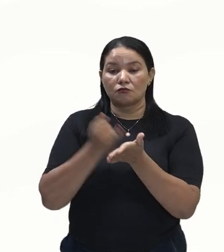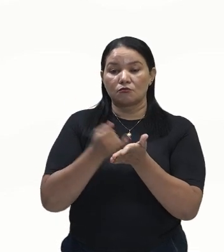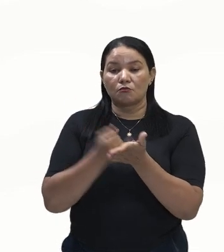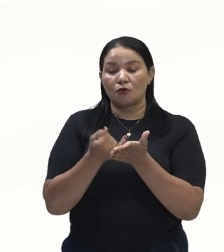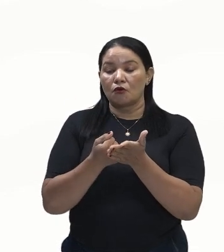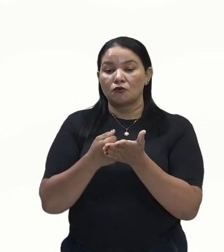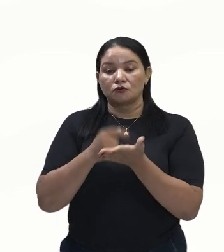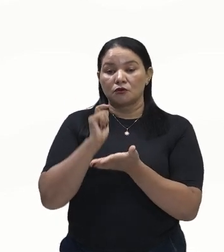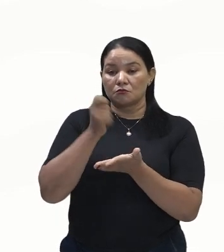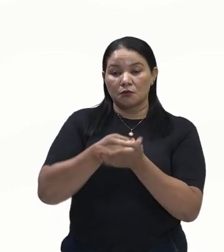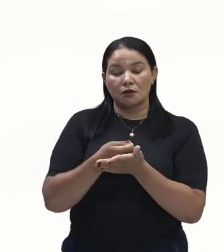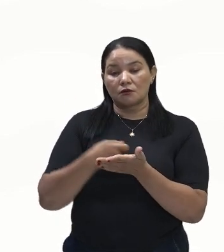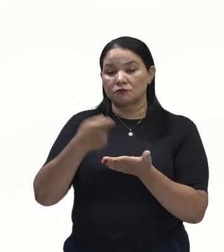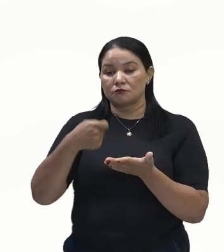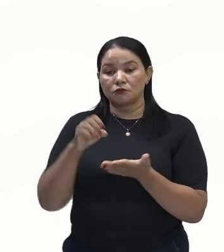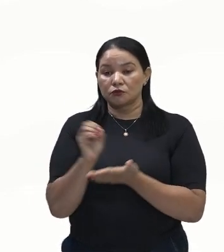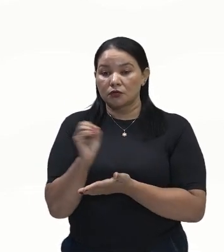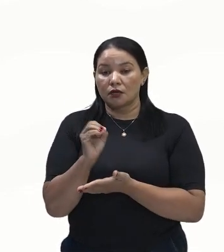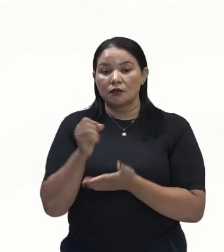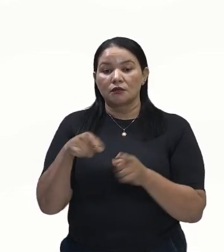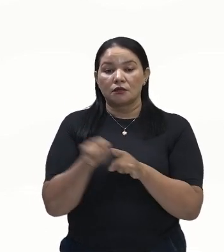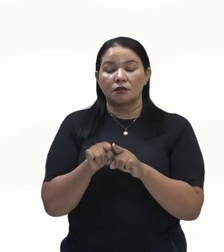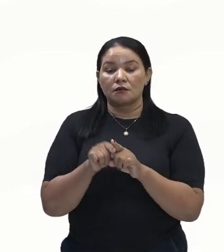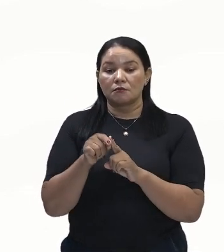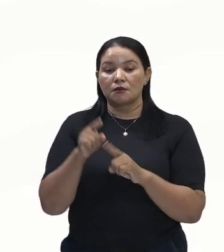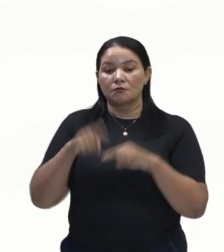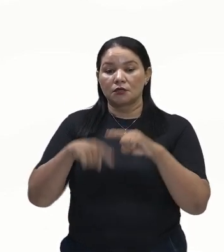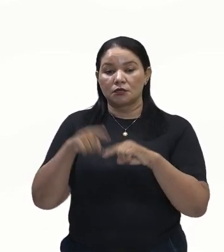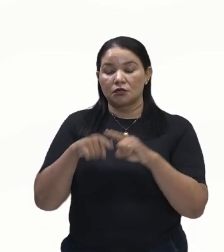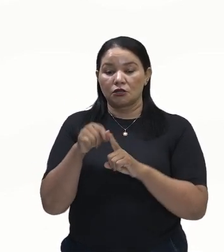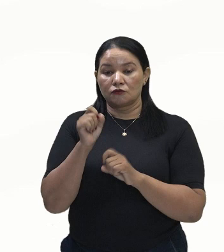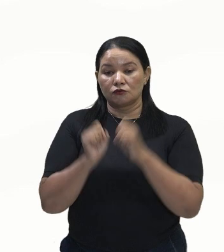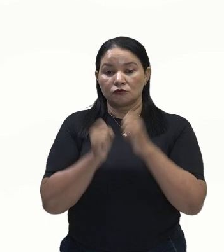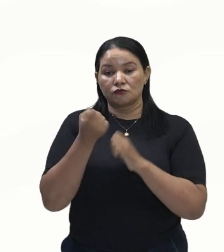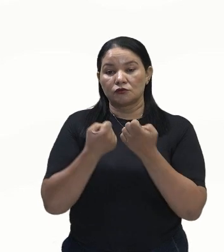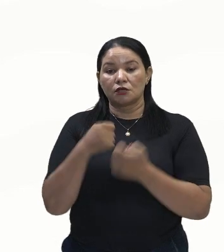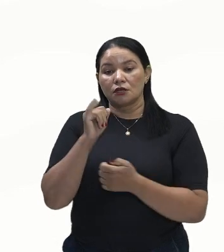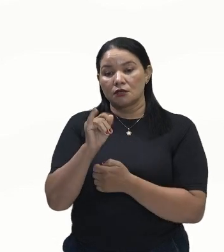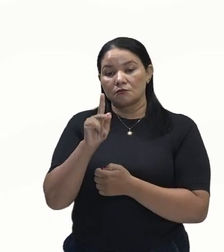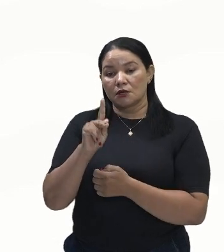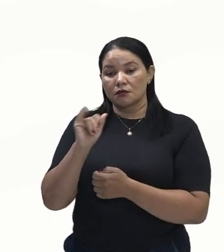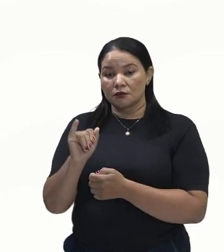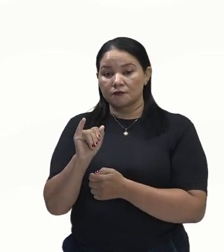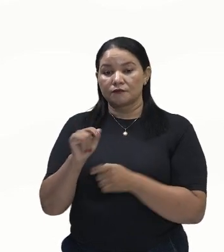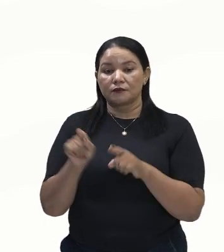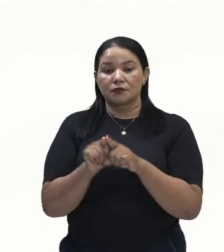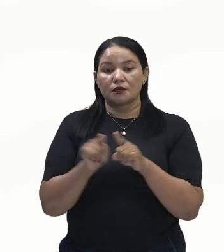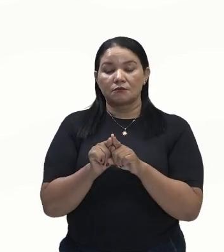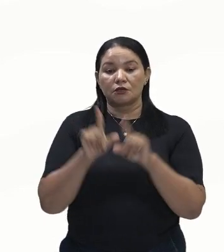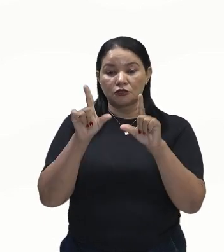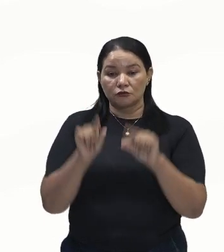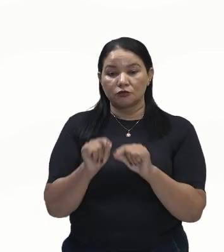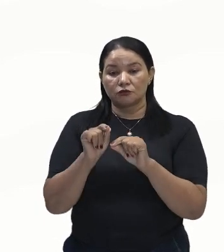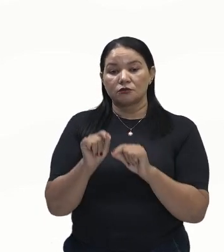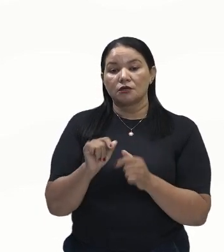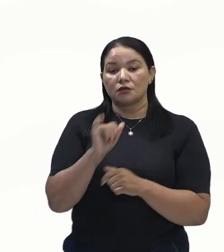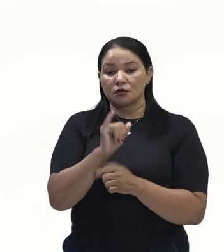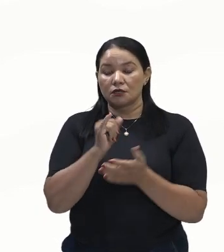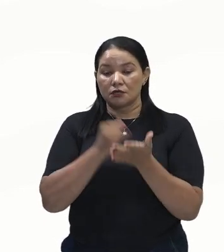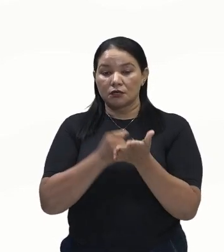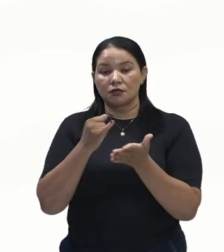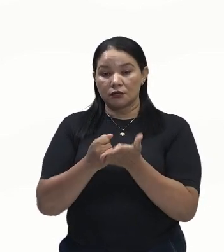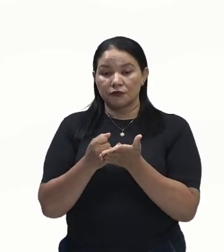sobre produtos industrializados, conhecidos como IPI, redução de impostos de importação, conhecido